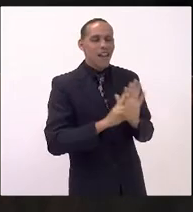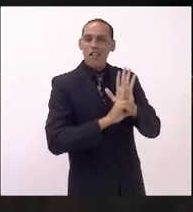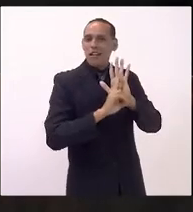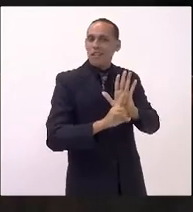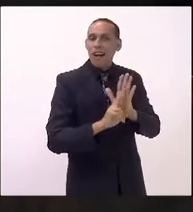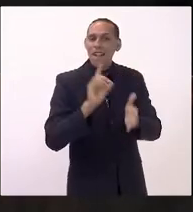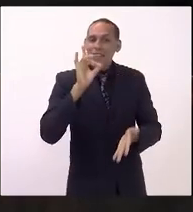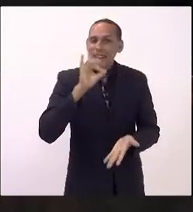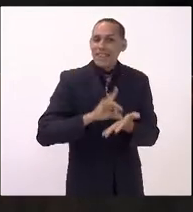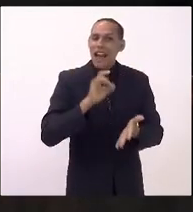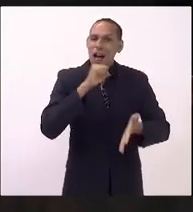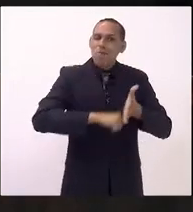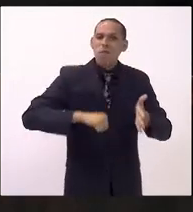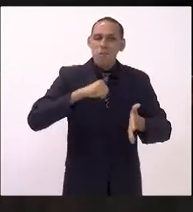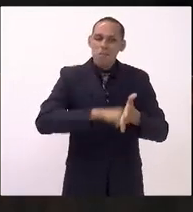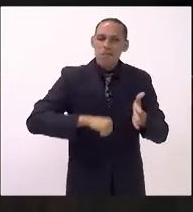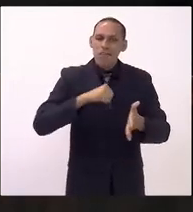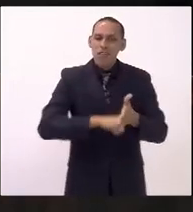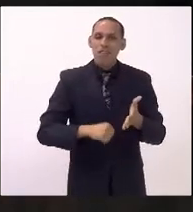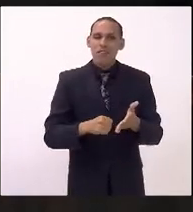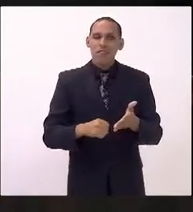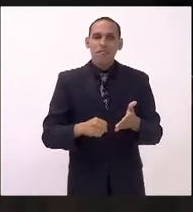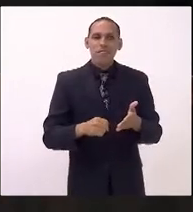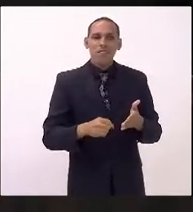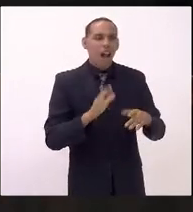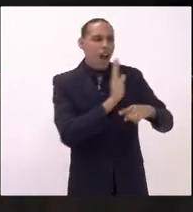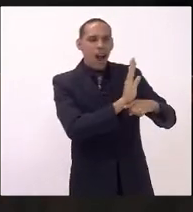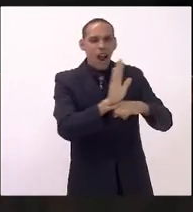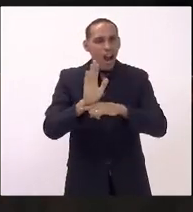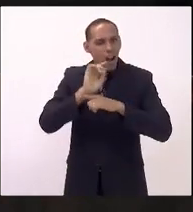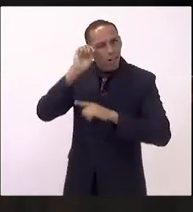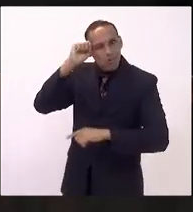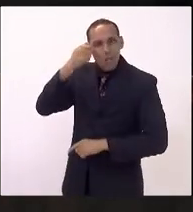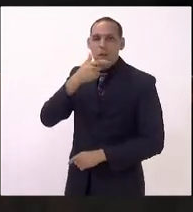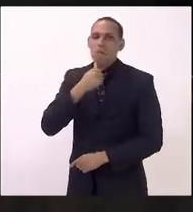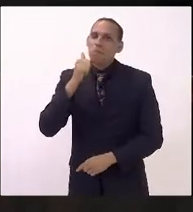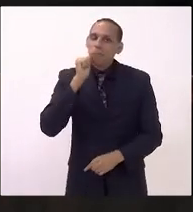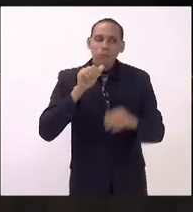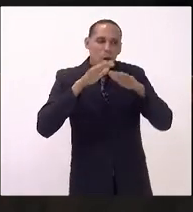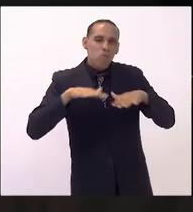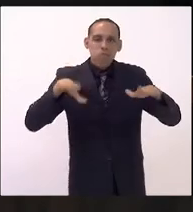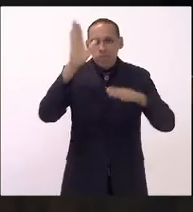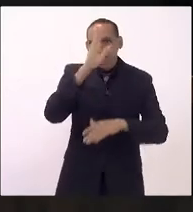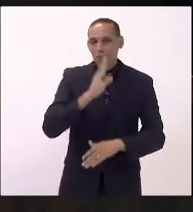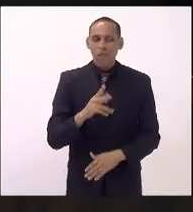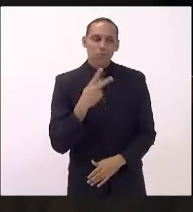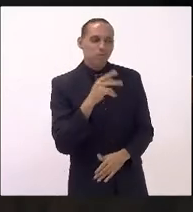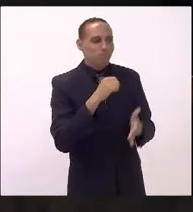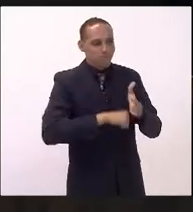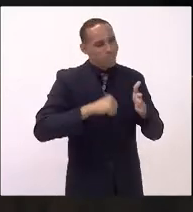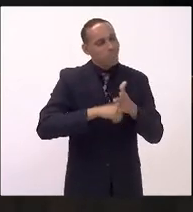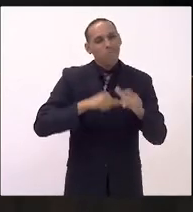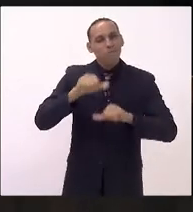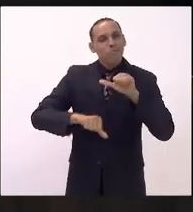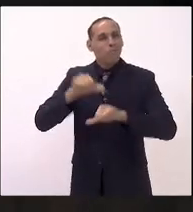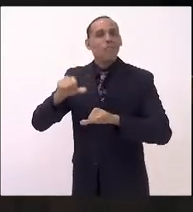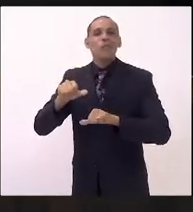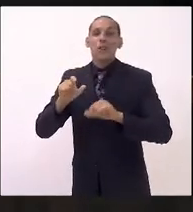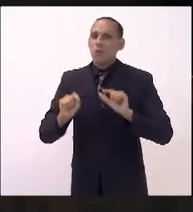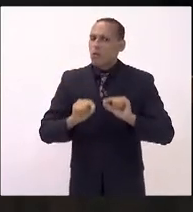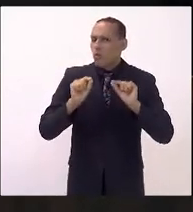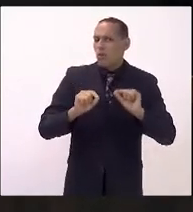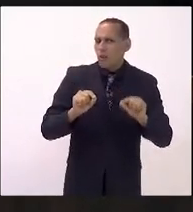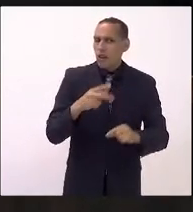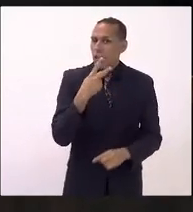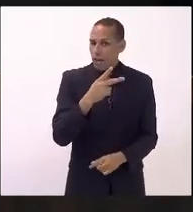da luta empreendida por negros e negras no Brasil. A sua luta mudou não apenas a